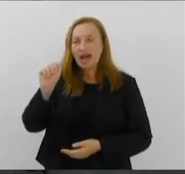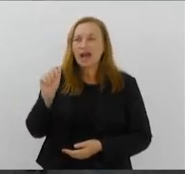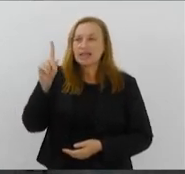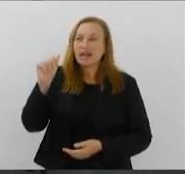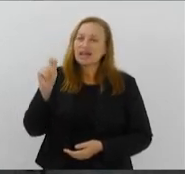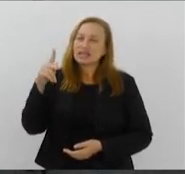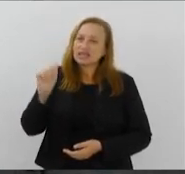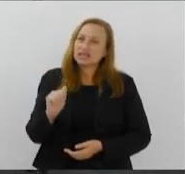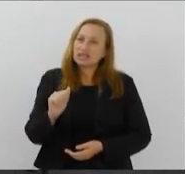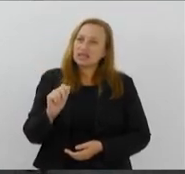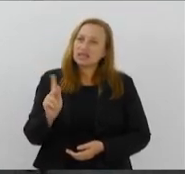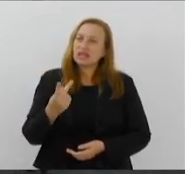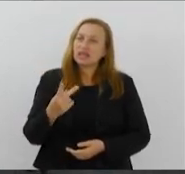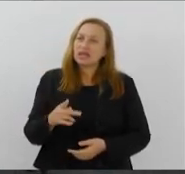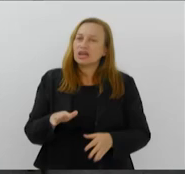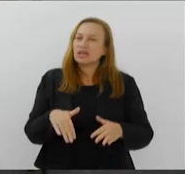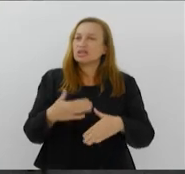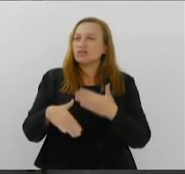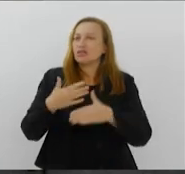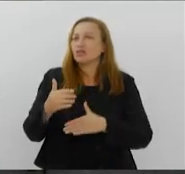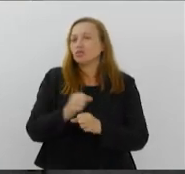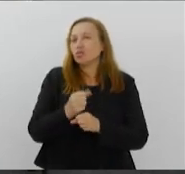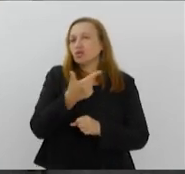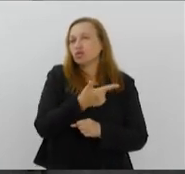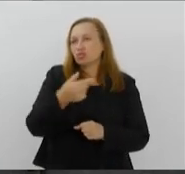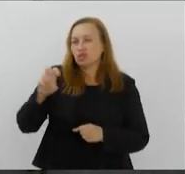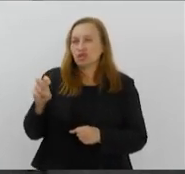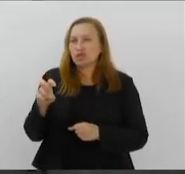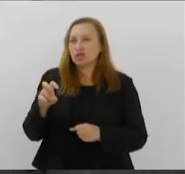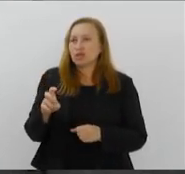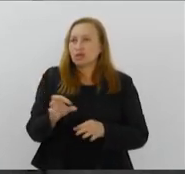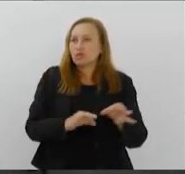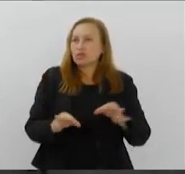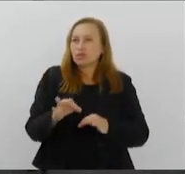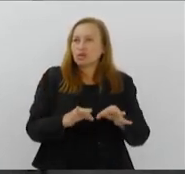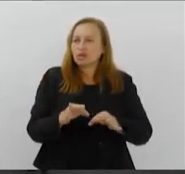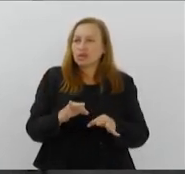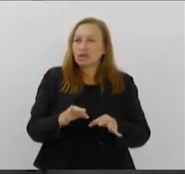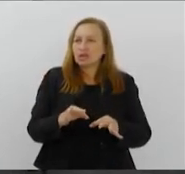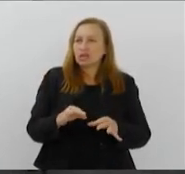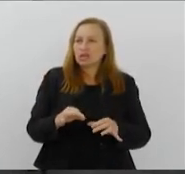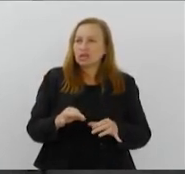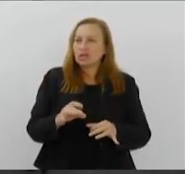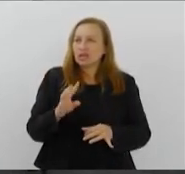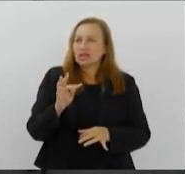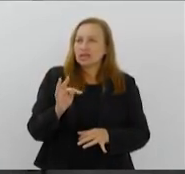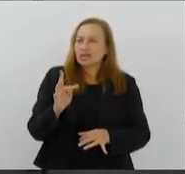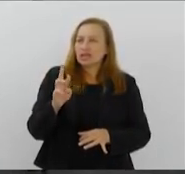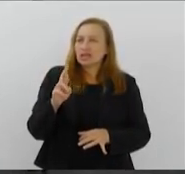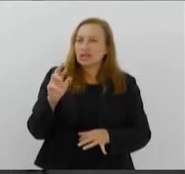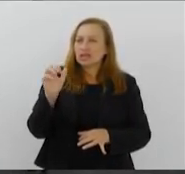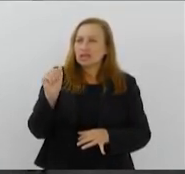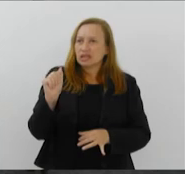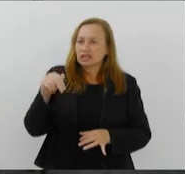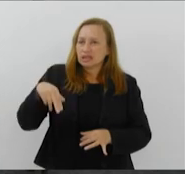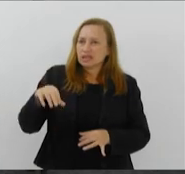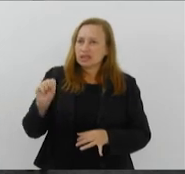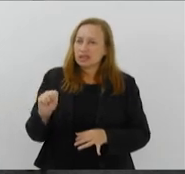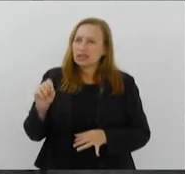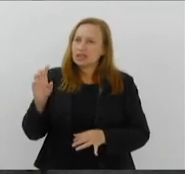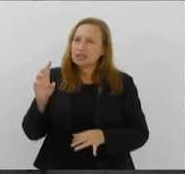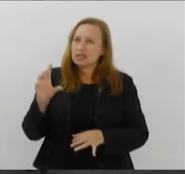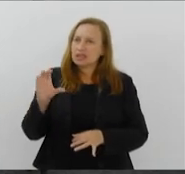Fazenda, ele desenvolveu, no ano de 2015, um programa chamado Transcidadania, né? Programa que partiu do Executivo,